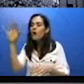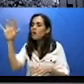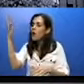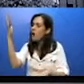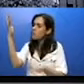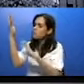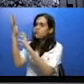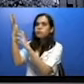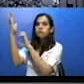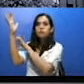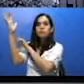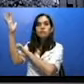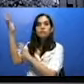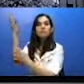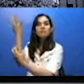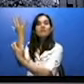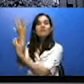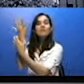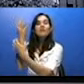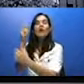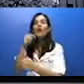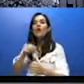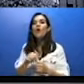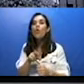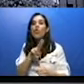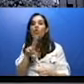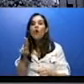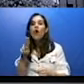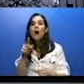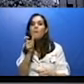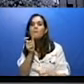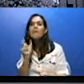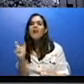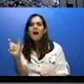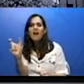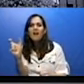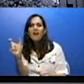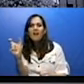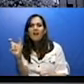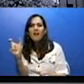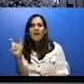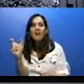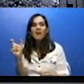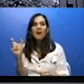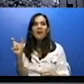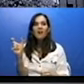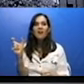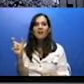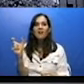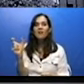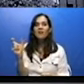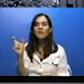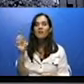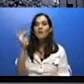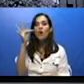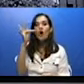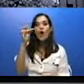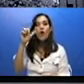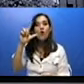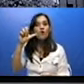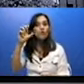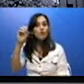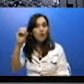flores tá então olha só a palavra florada é muito diferente ó flor